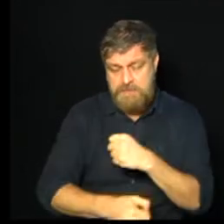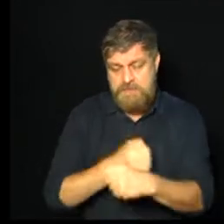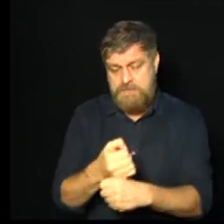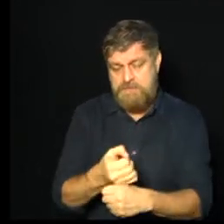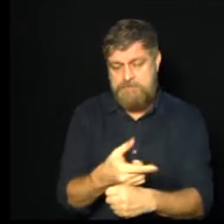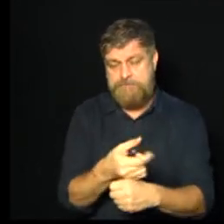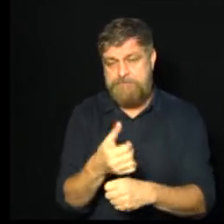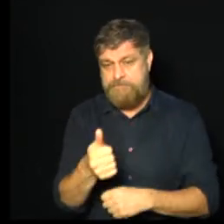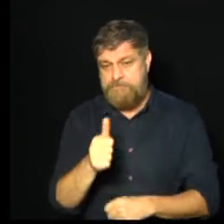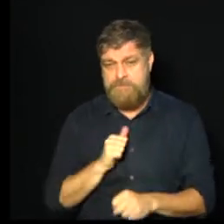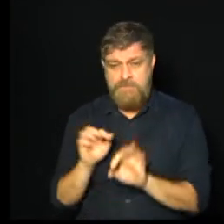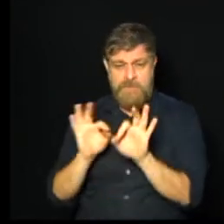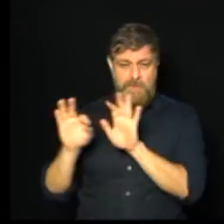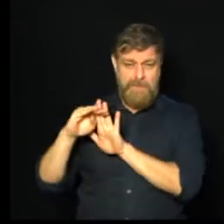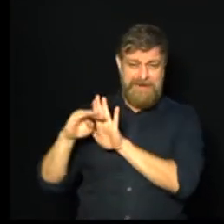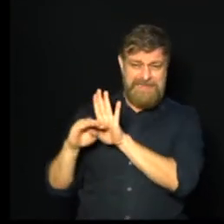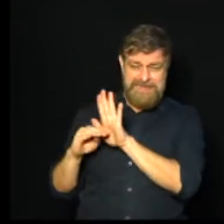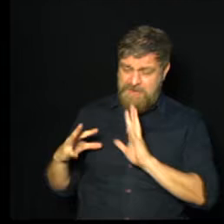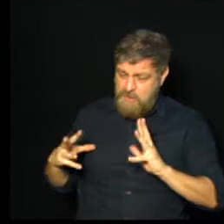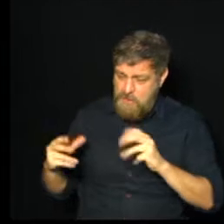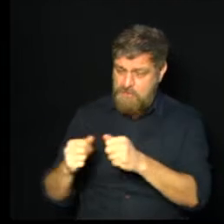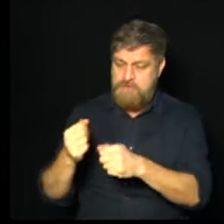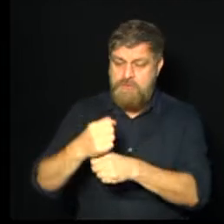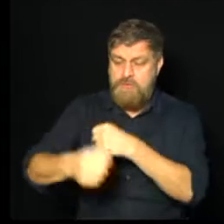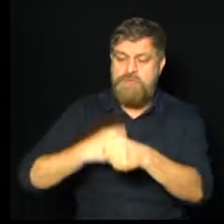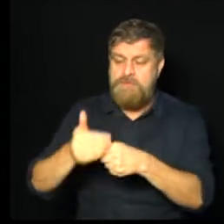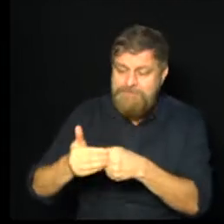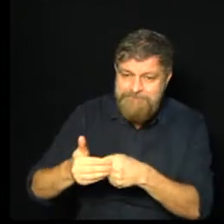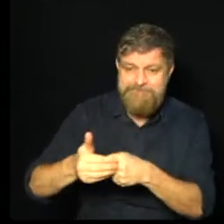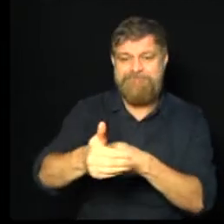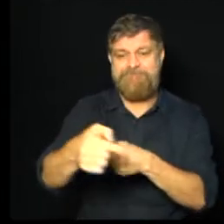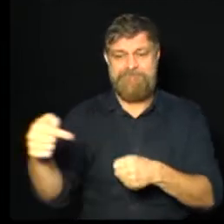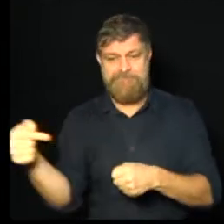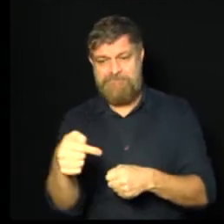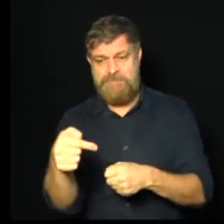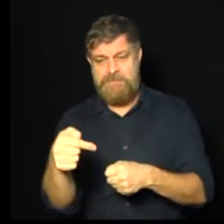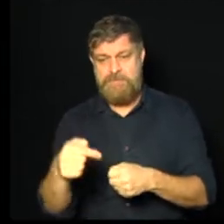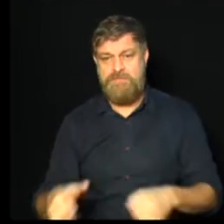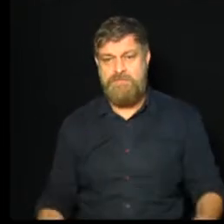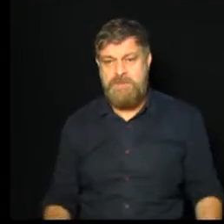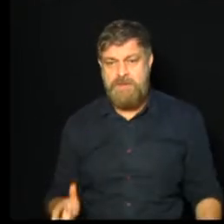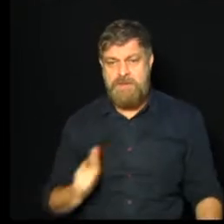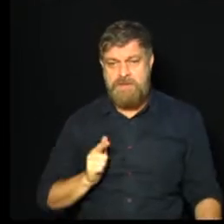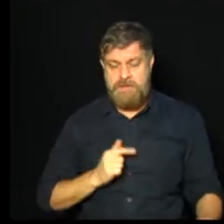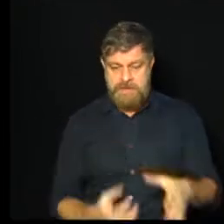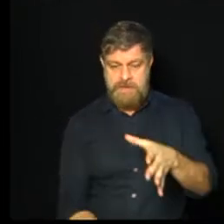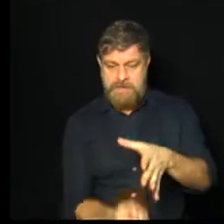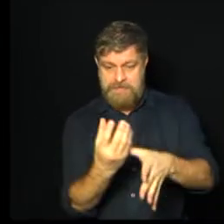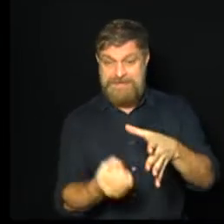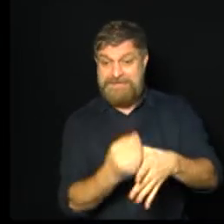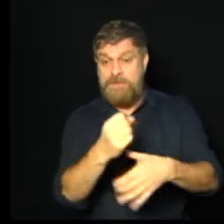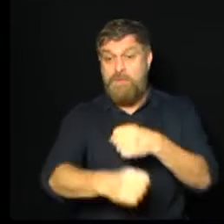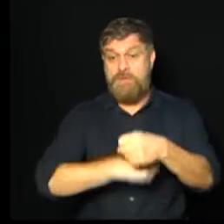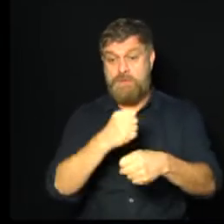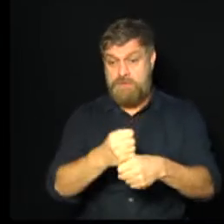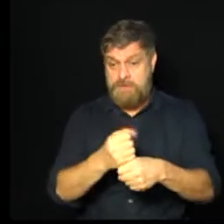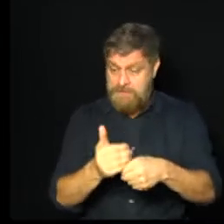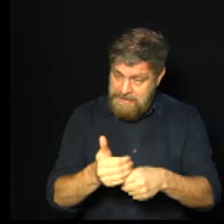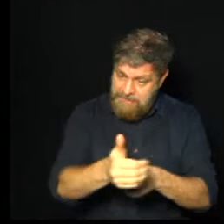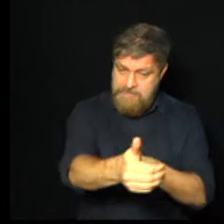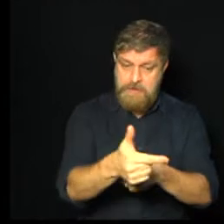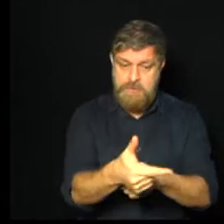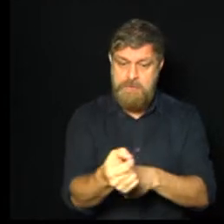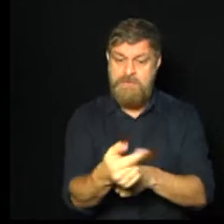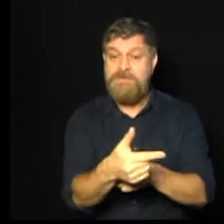Então, todo o planejamento será a partir do ano que vem. Quer dizer, todo em planejamento não, toda implantação. Bom, assim que